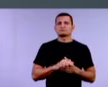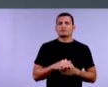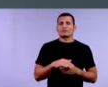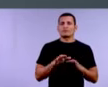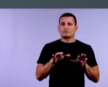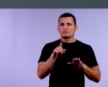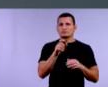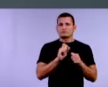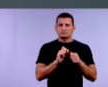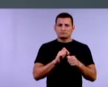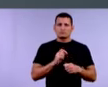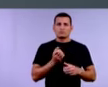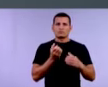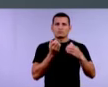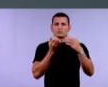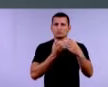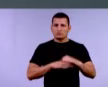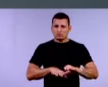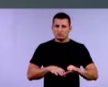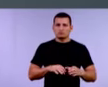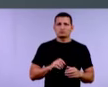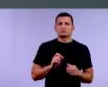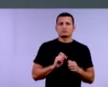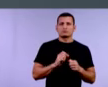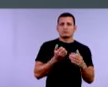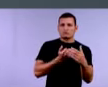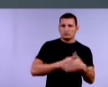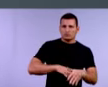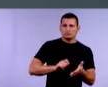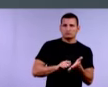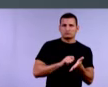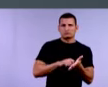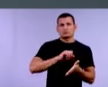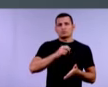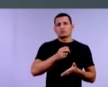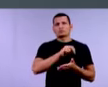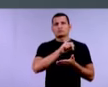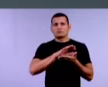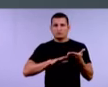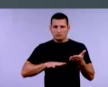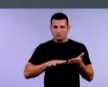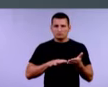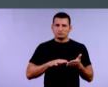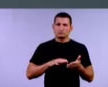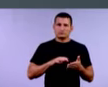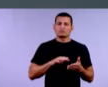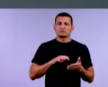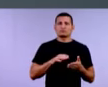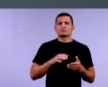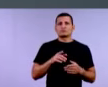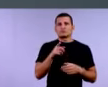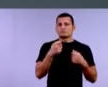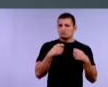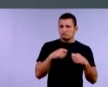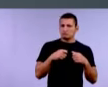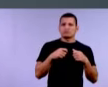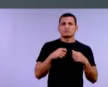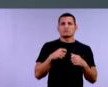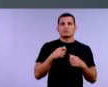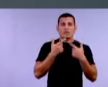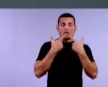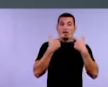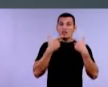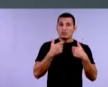fazer um concurso, se você vai submeter uma prova escrita ou vai escrever um texto, obviamente você tem que dominar outro tipo de língua, que é a